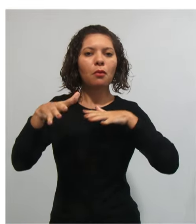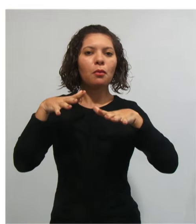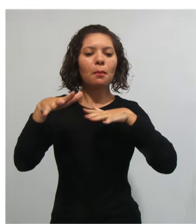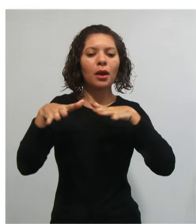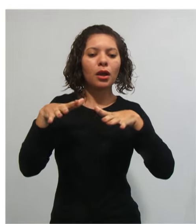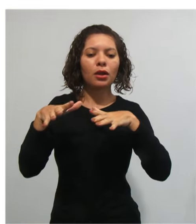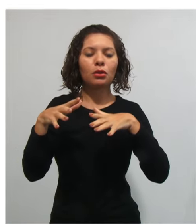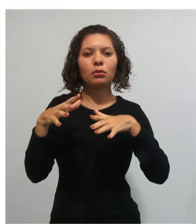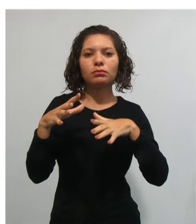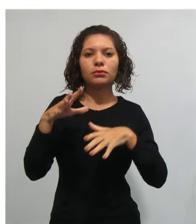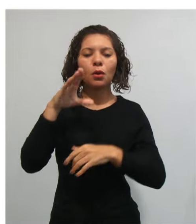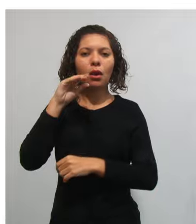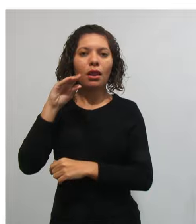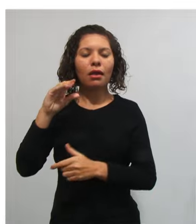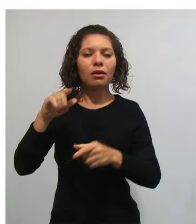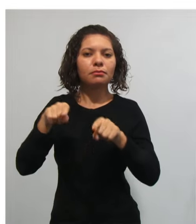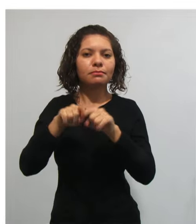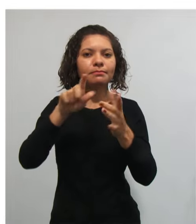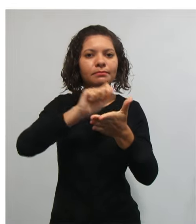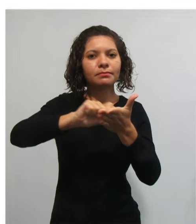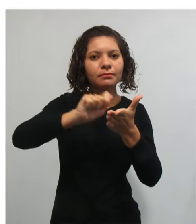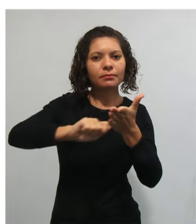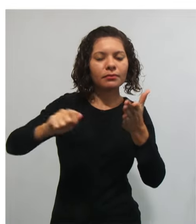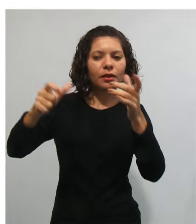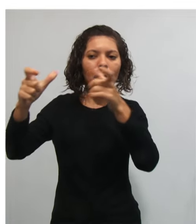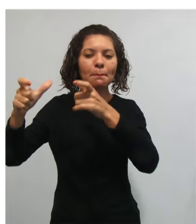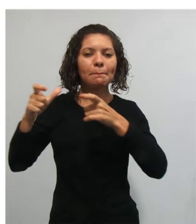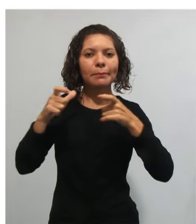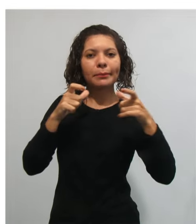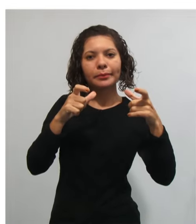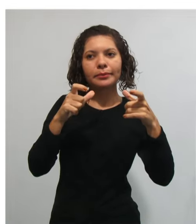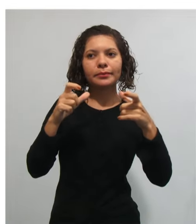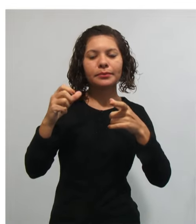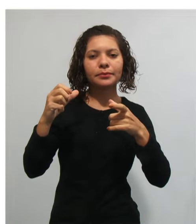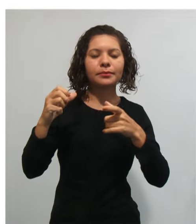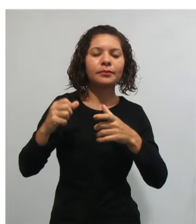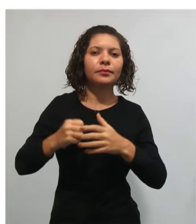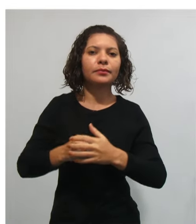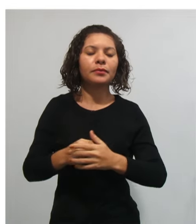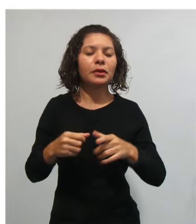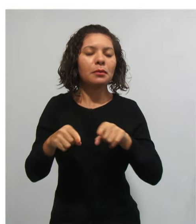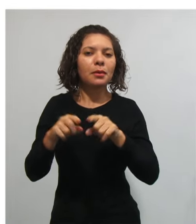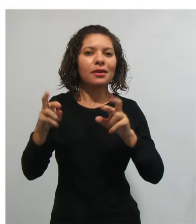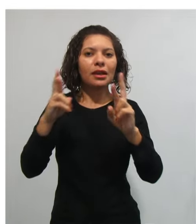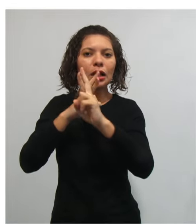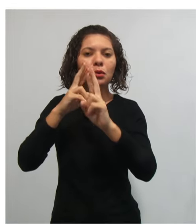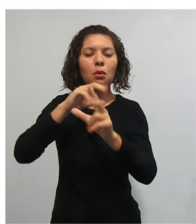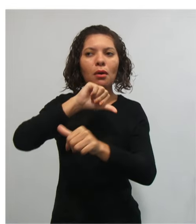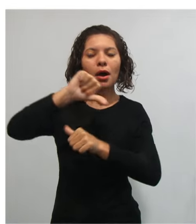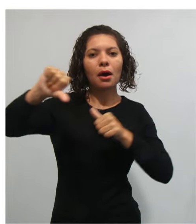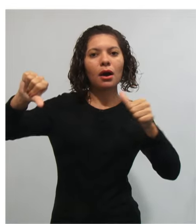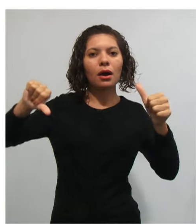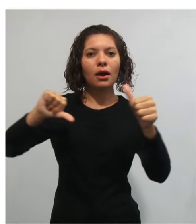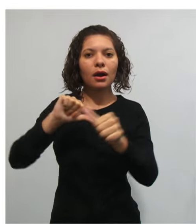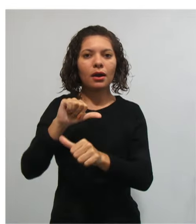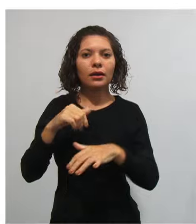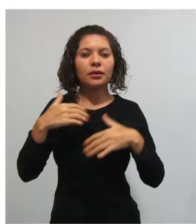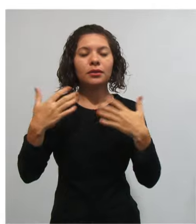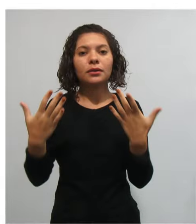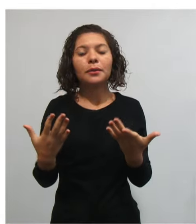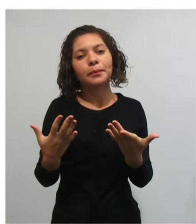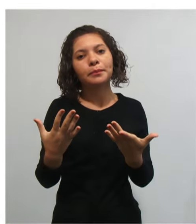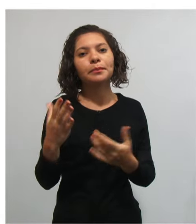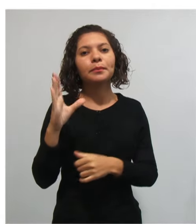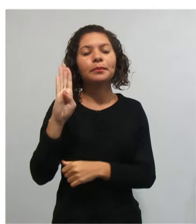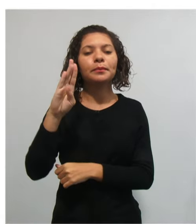formas oralidade escrita espaços tempos quantidades relações e transformações então a